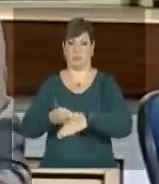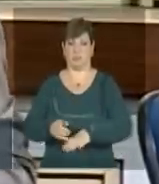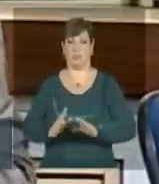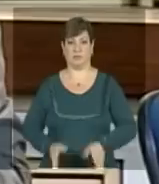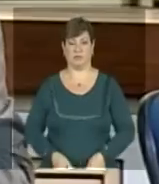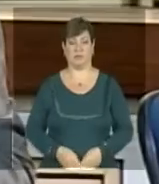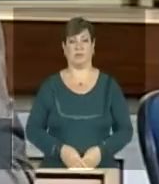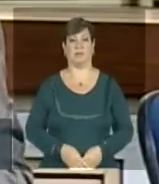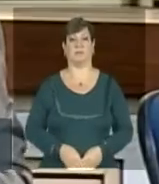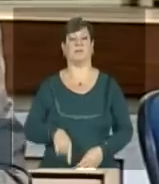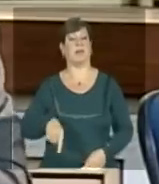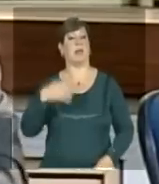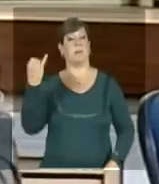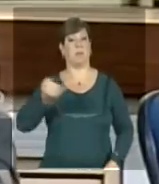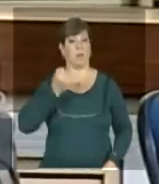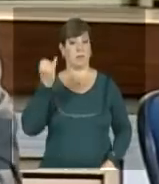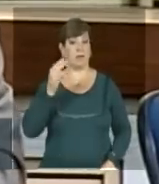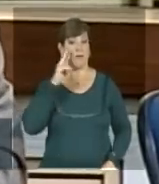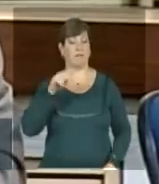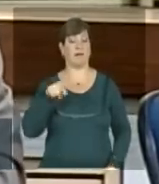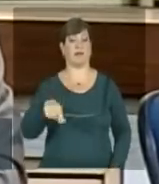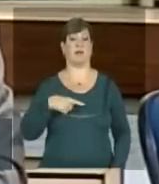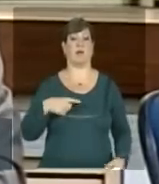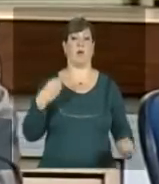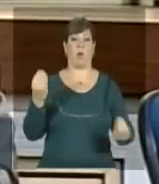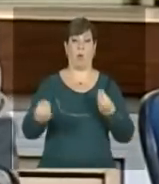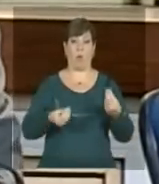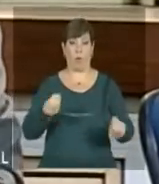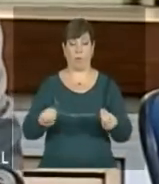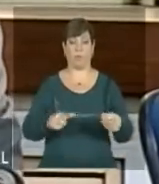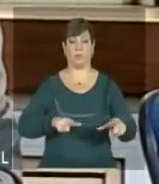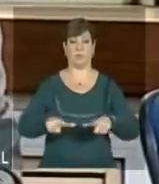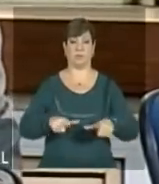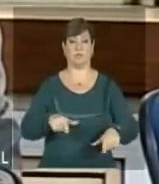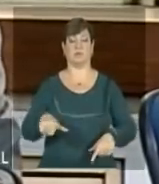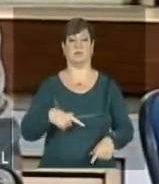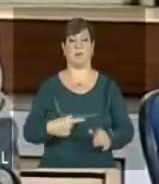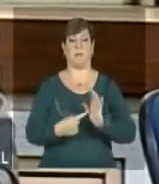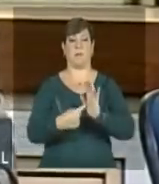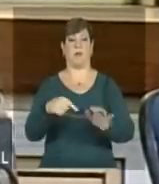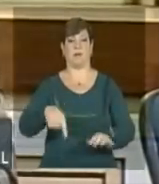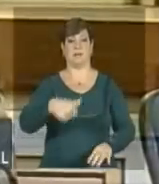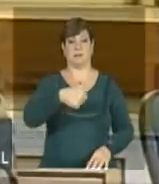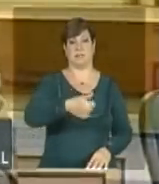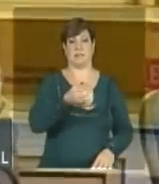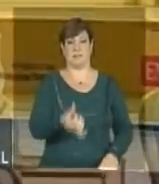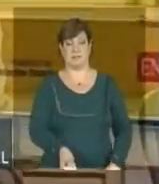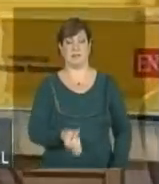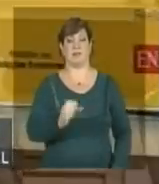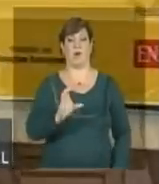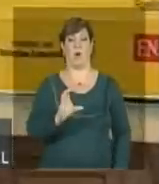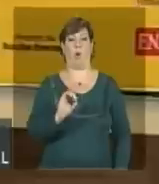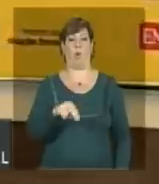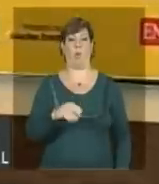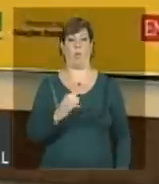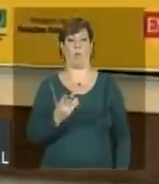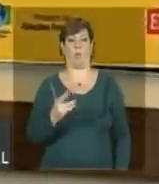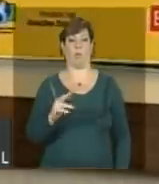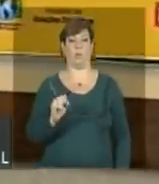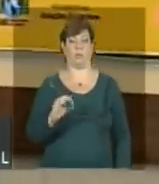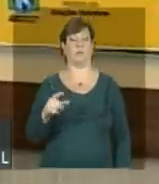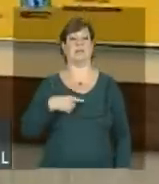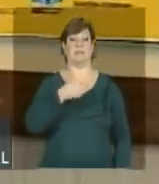interessante ver o perfil das iniciativas que se apresentaram nesse 16º concurso. Das